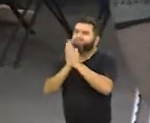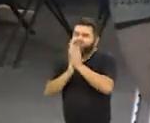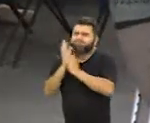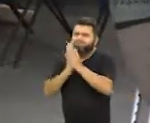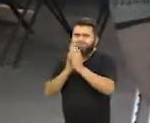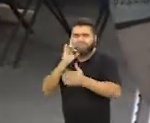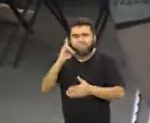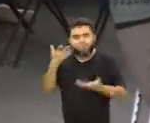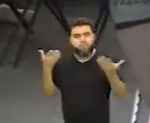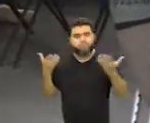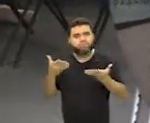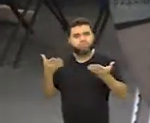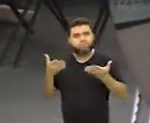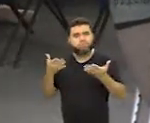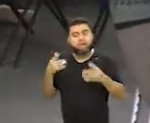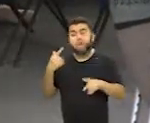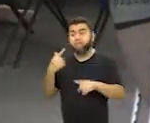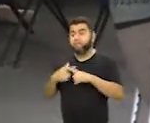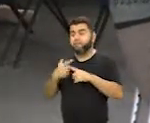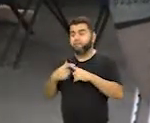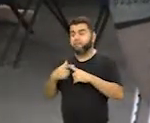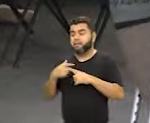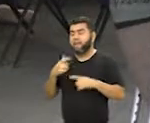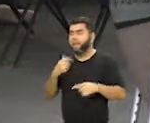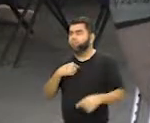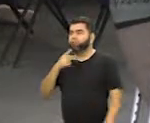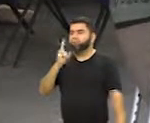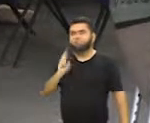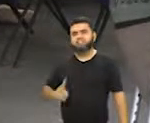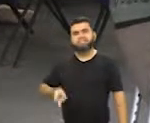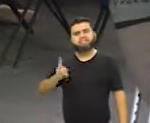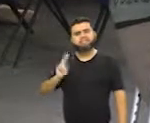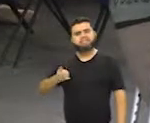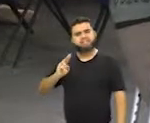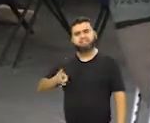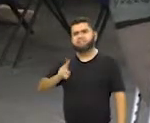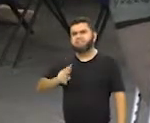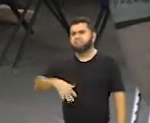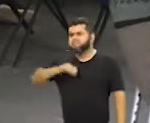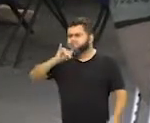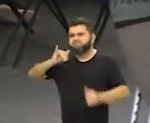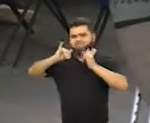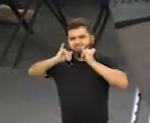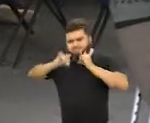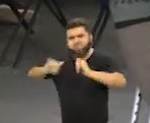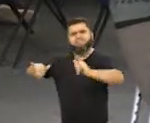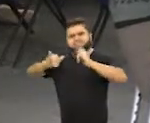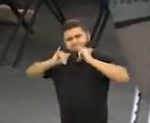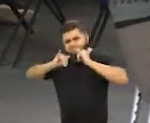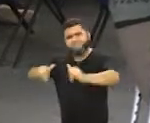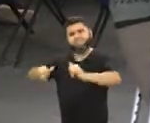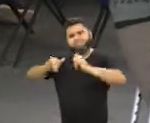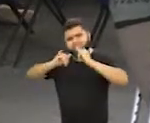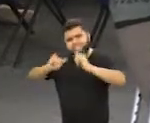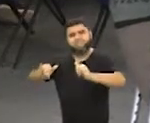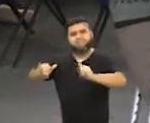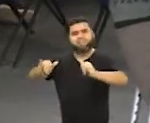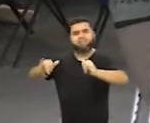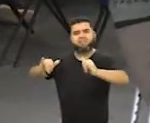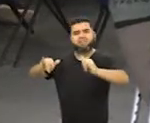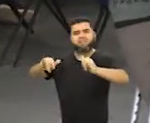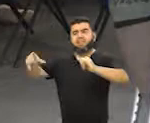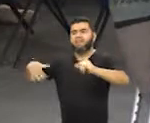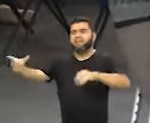ansiedade, porque ele veio de encontro a tudo aquilo que eu sempre preguei, né? Porque,